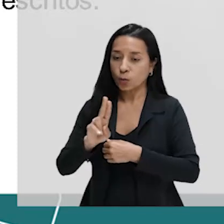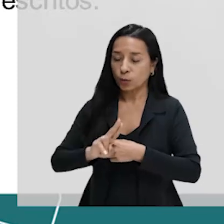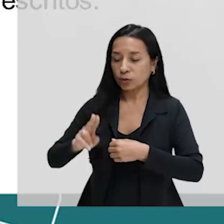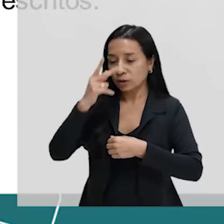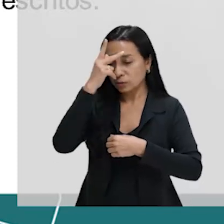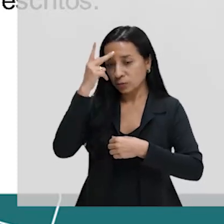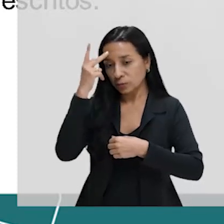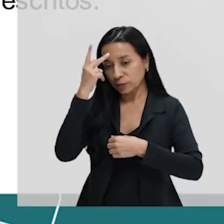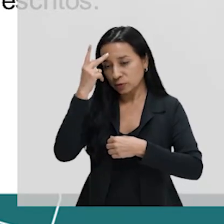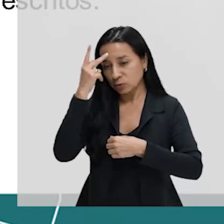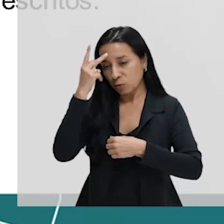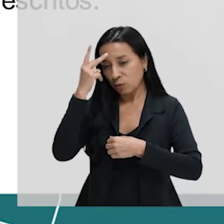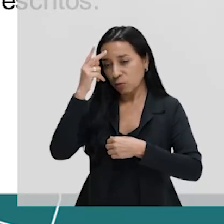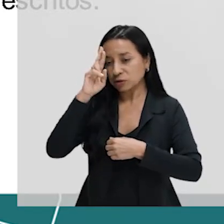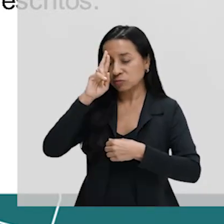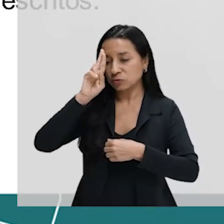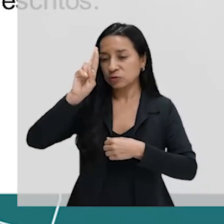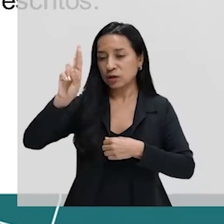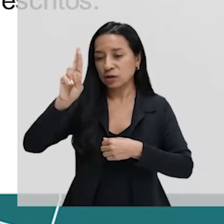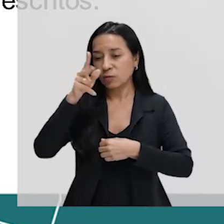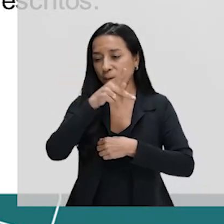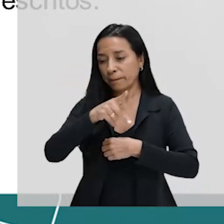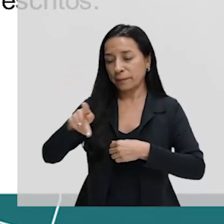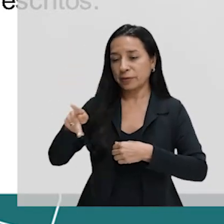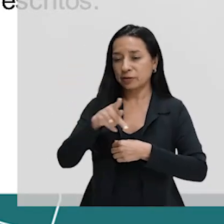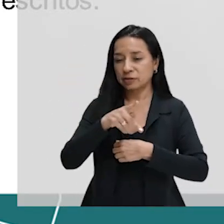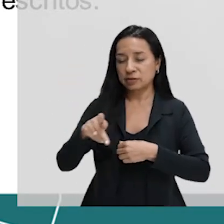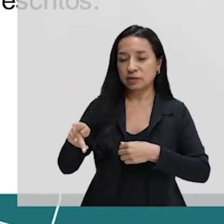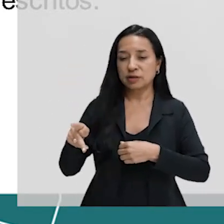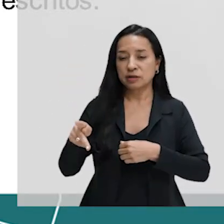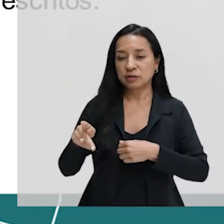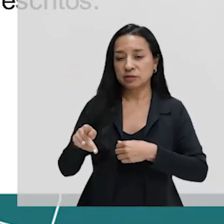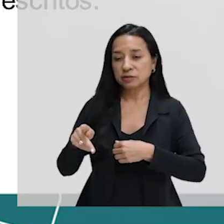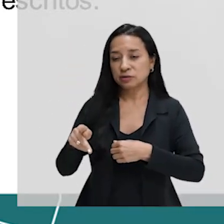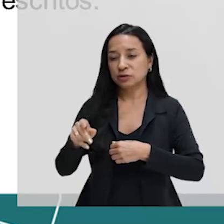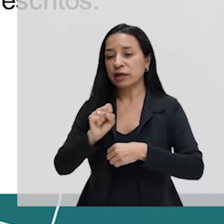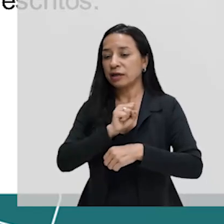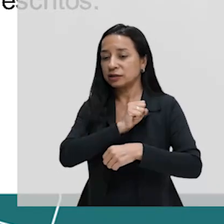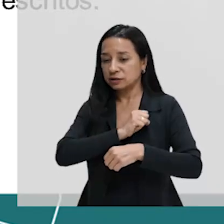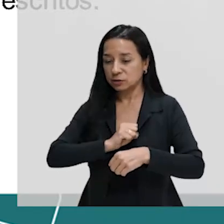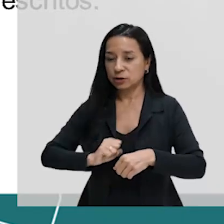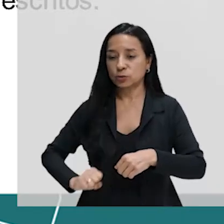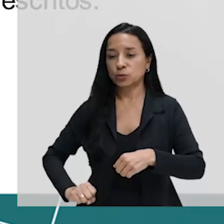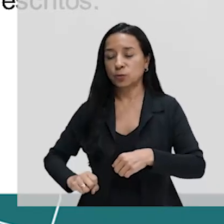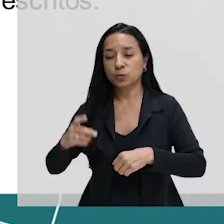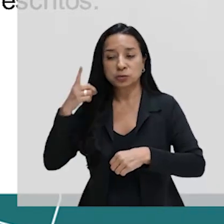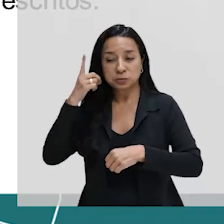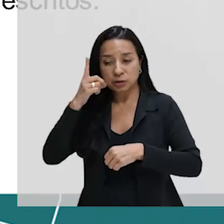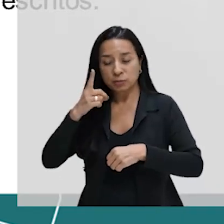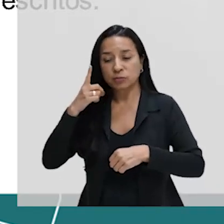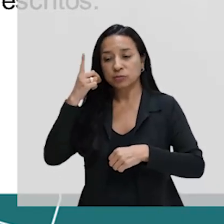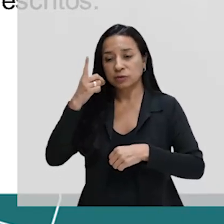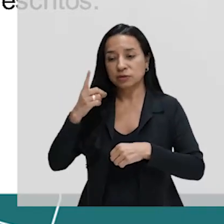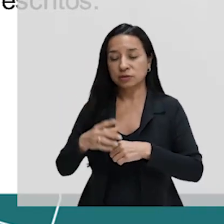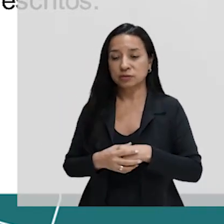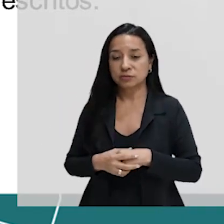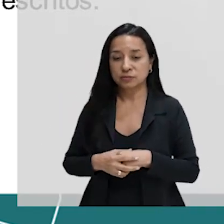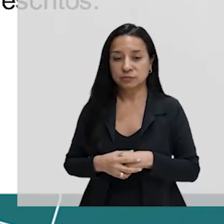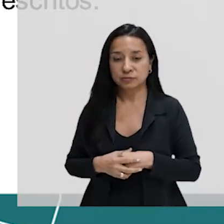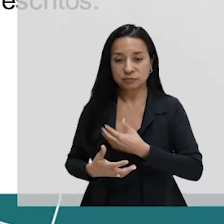altas autoridades, né, o presidente da República, senadores, deputados, embaixadores.